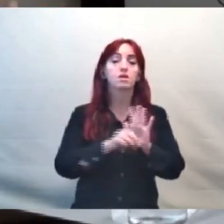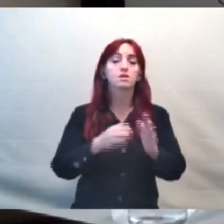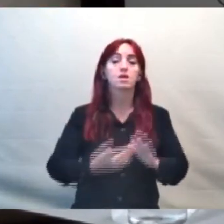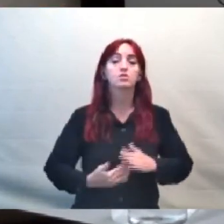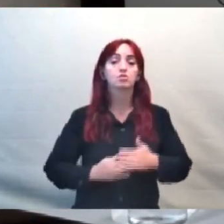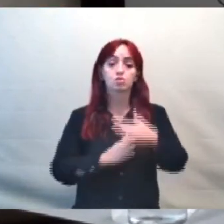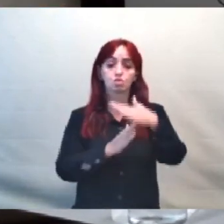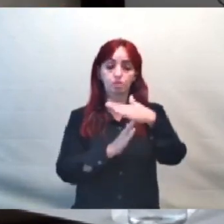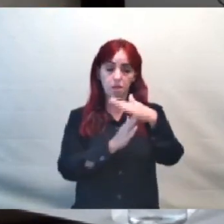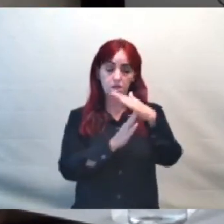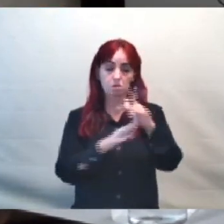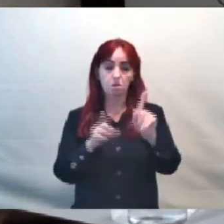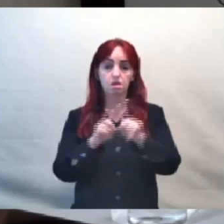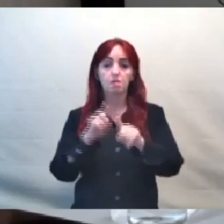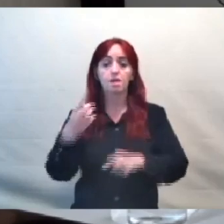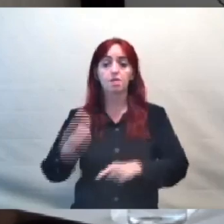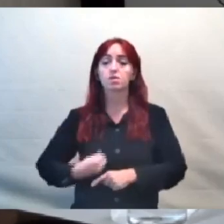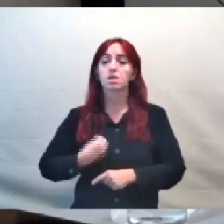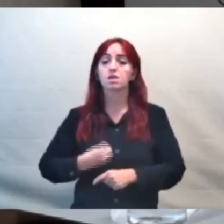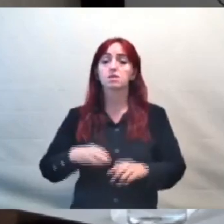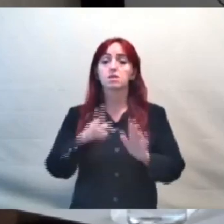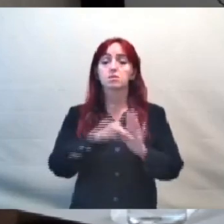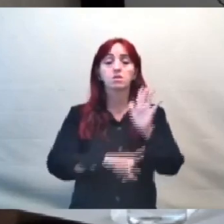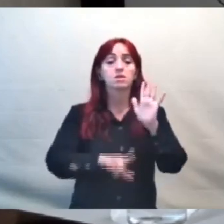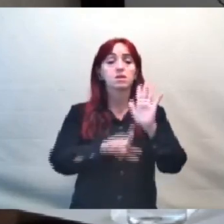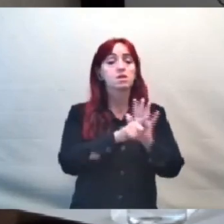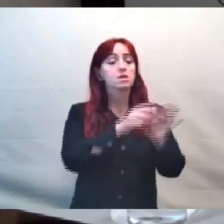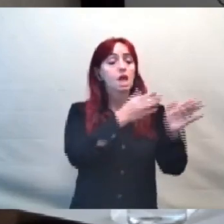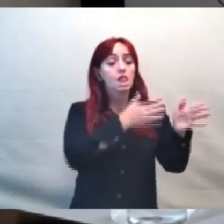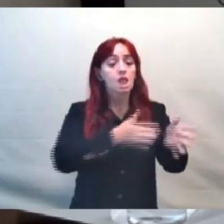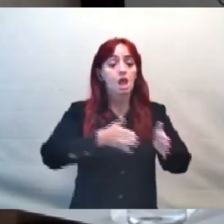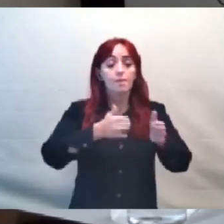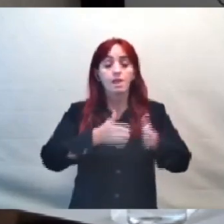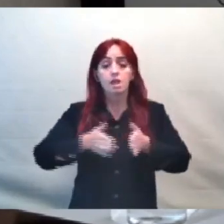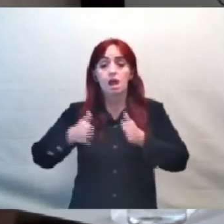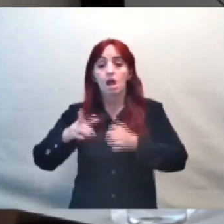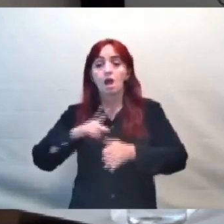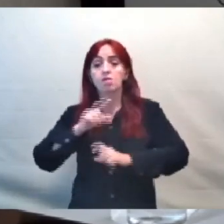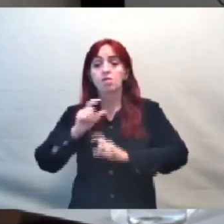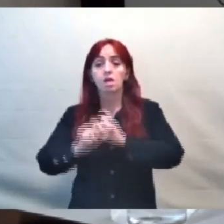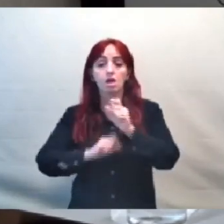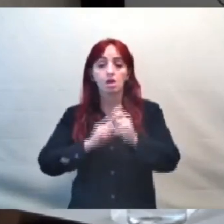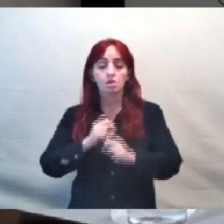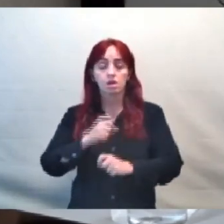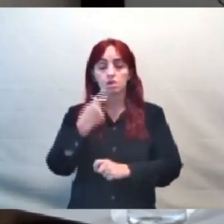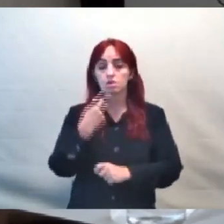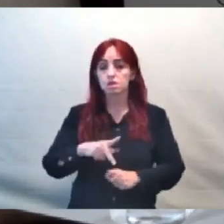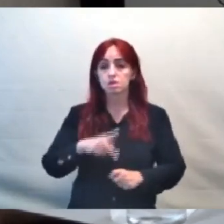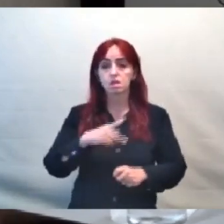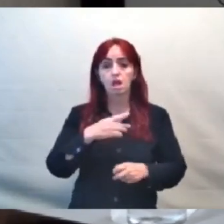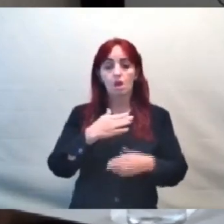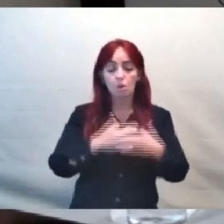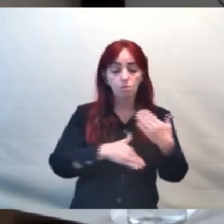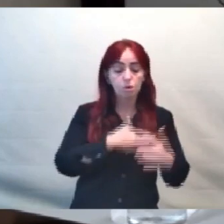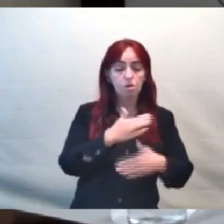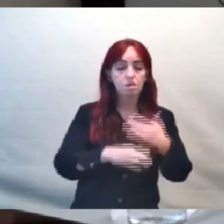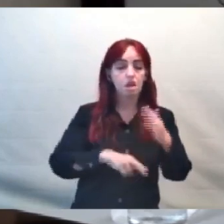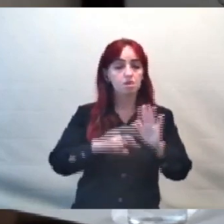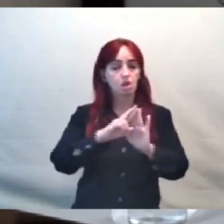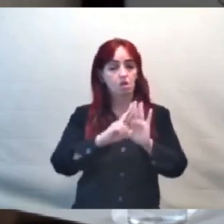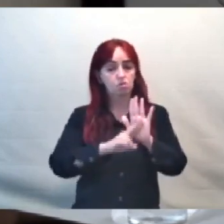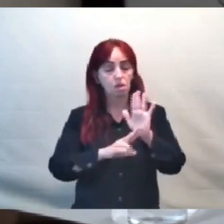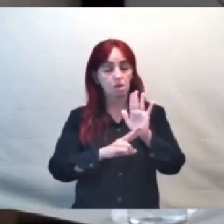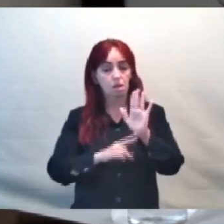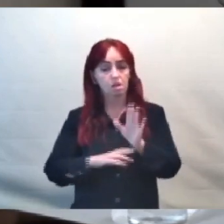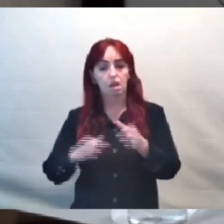de projeto de lei tramitando na Câmara está passando pelo seu processo regulamentar nas comissões permanentes. E